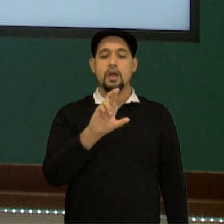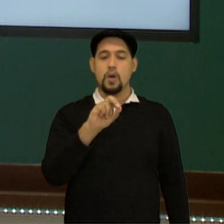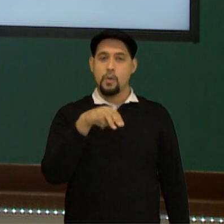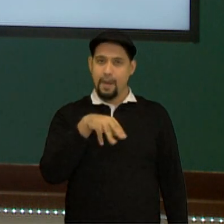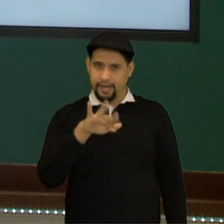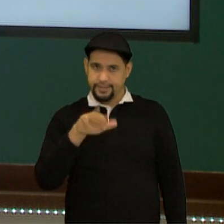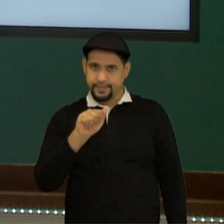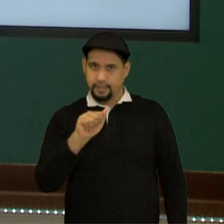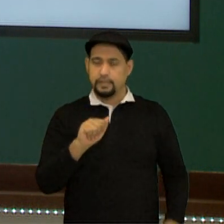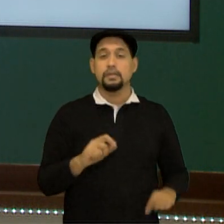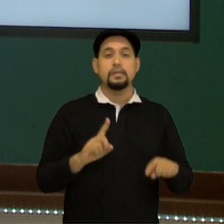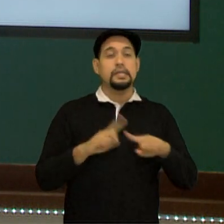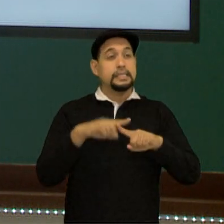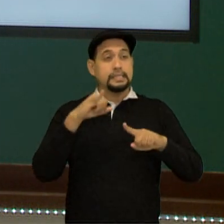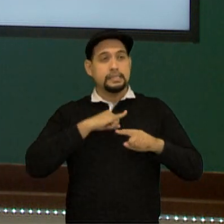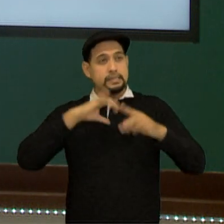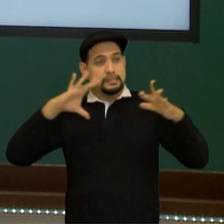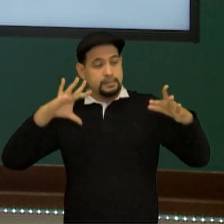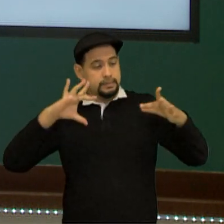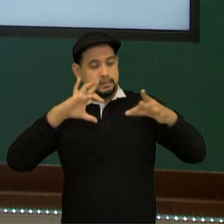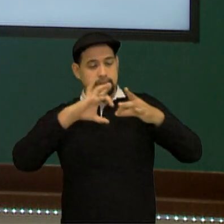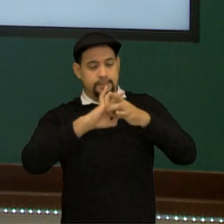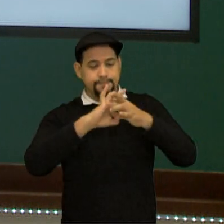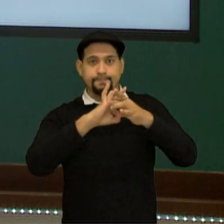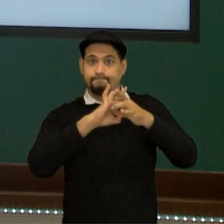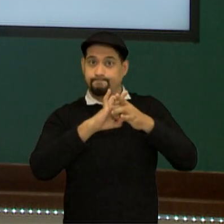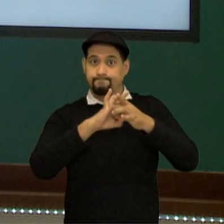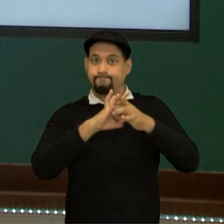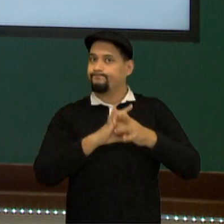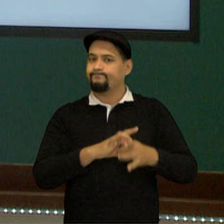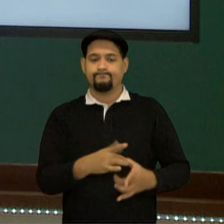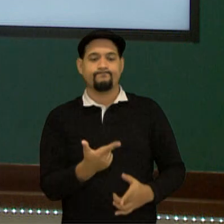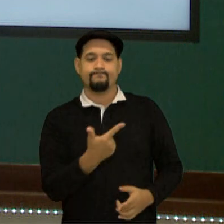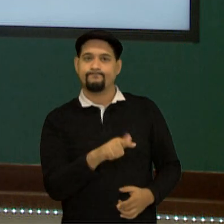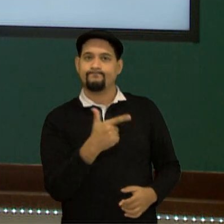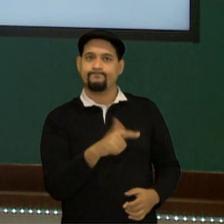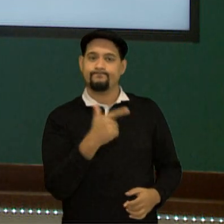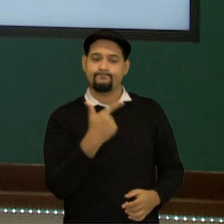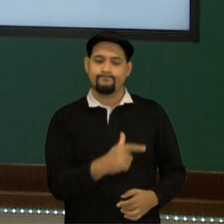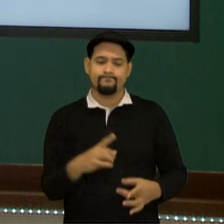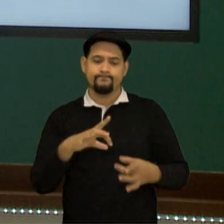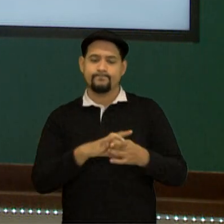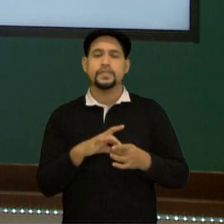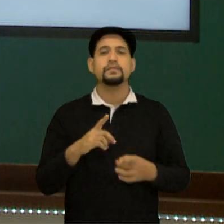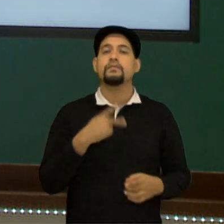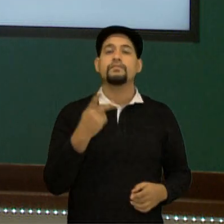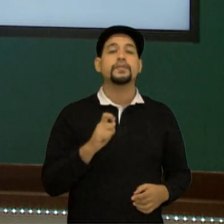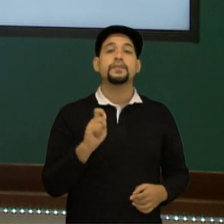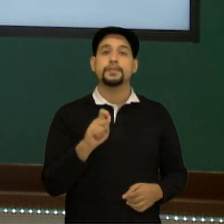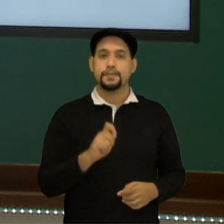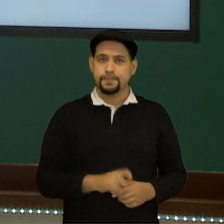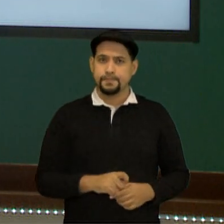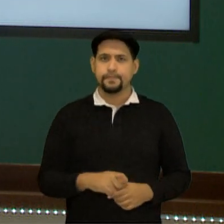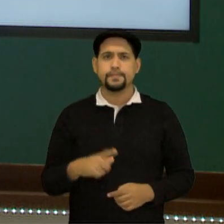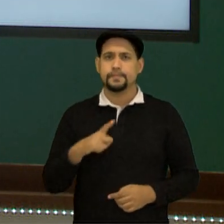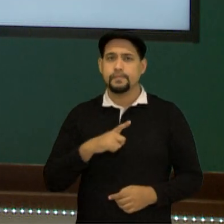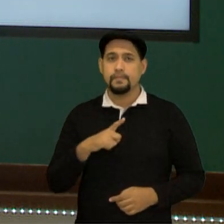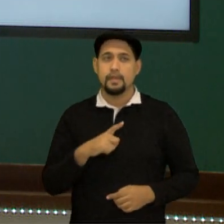E quando ela é fechada, professor, e não contém um anel aromático, nós dizemos que ela